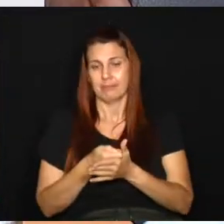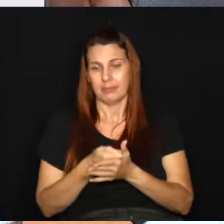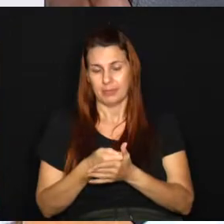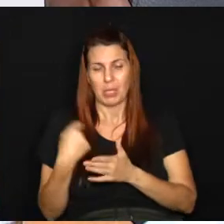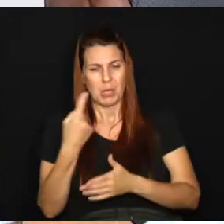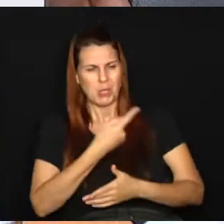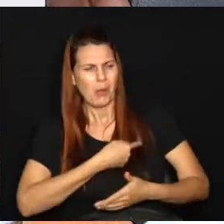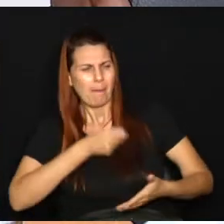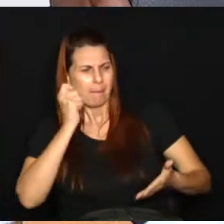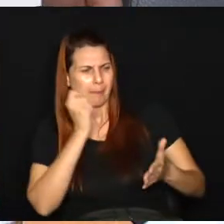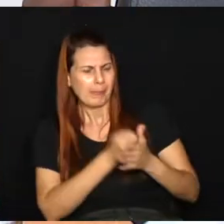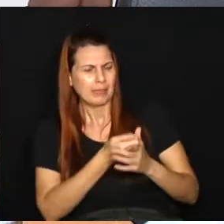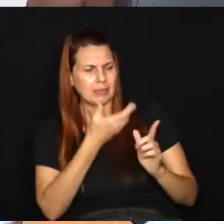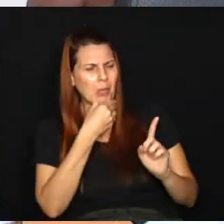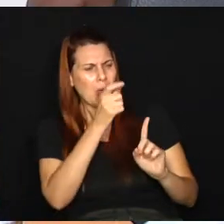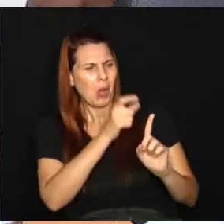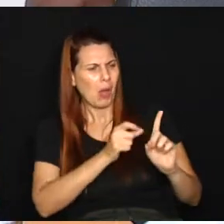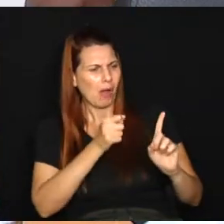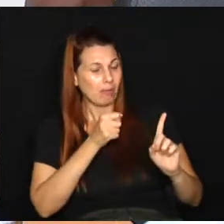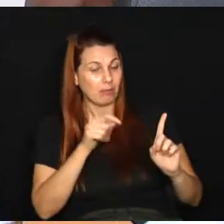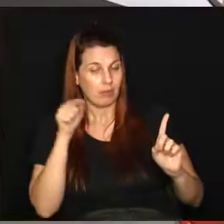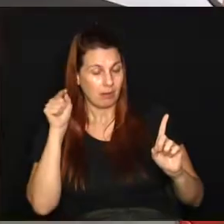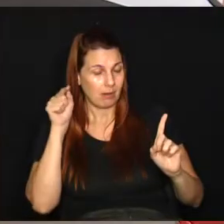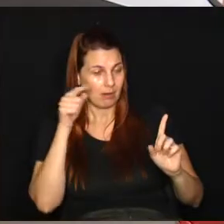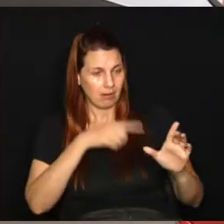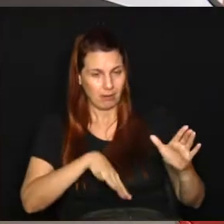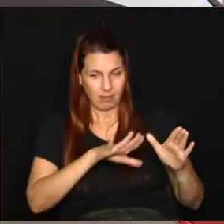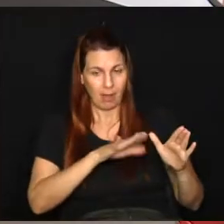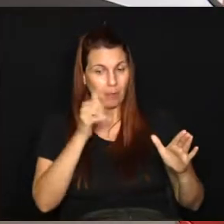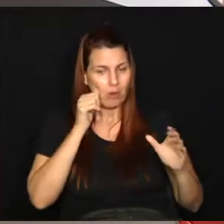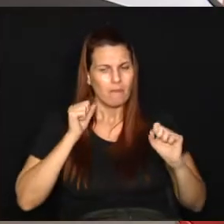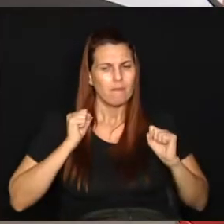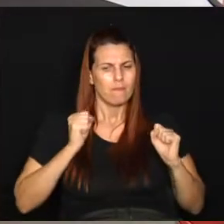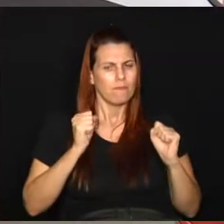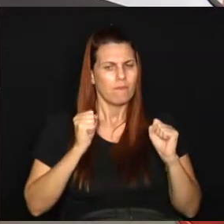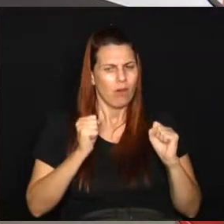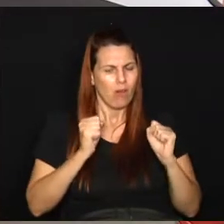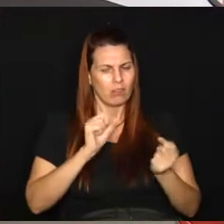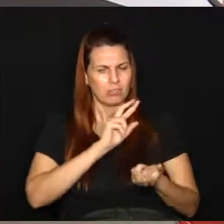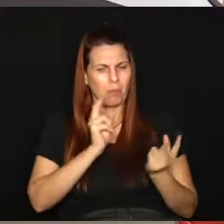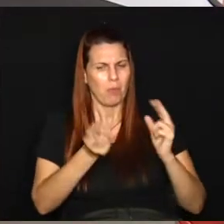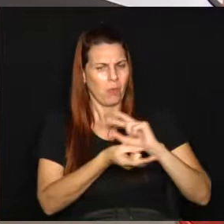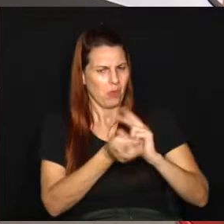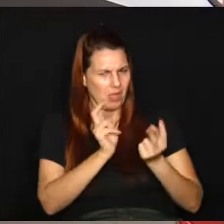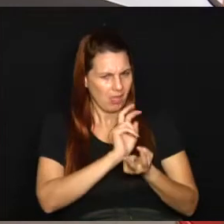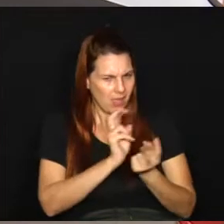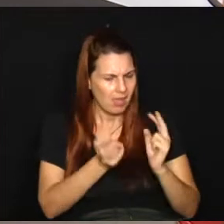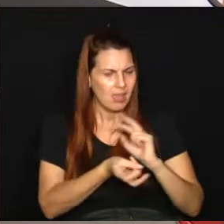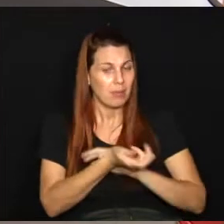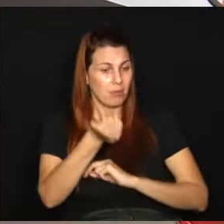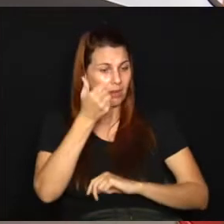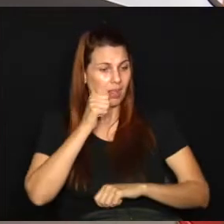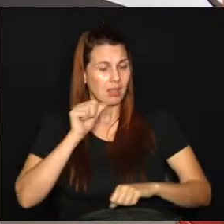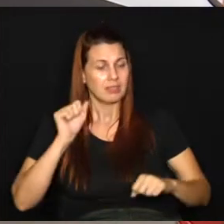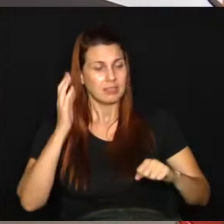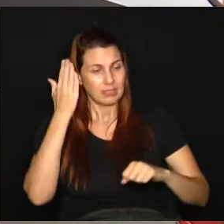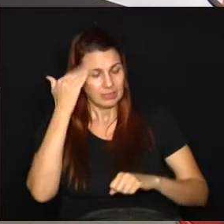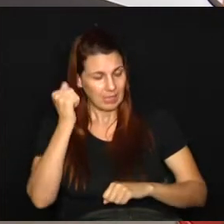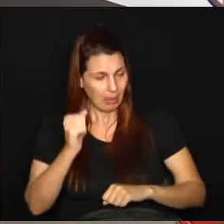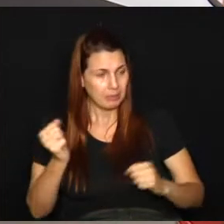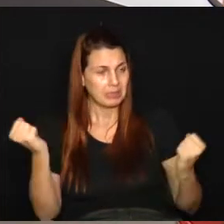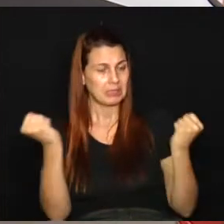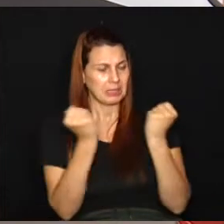porradinhas das mulheres, não, que lá tem mulheres fortes que lutam capoeira, Krav Maga, tem um grupo de mulheres que fizeram Krav Maga para